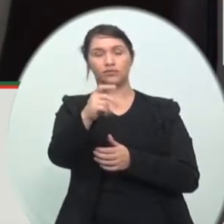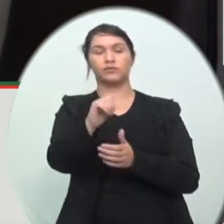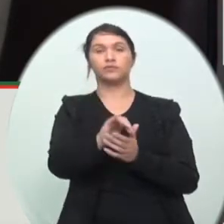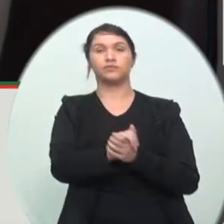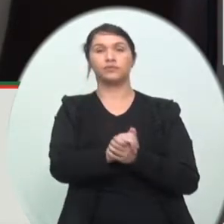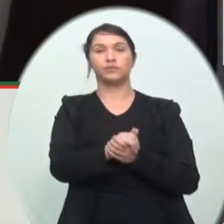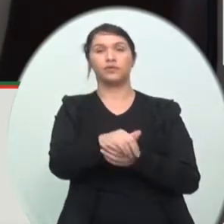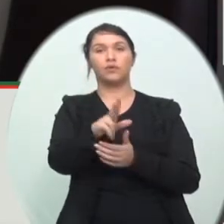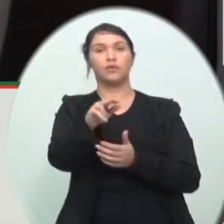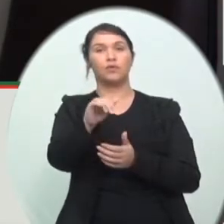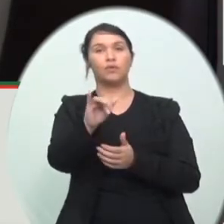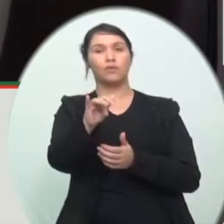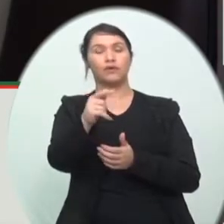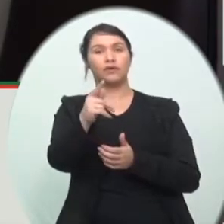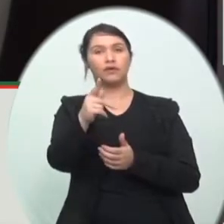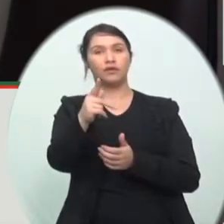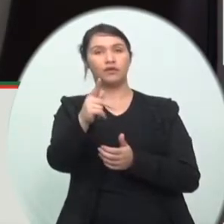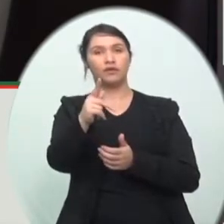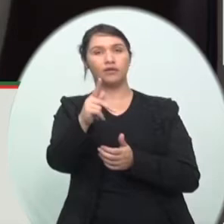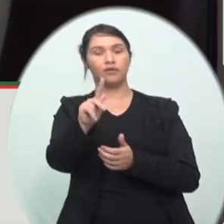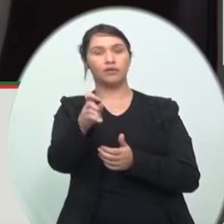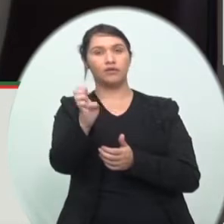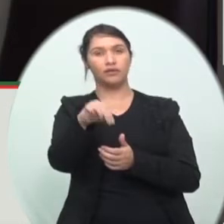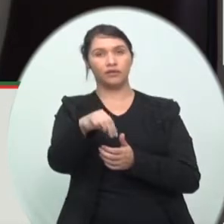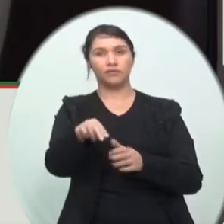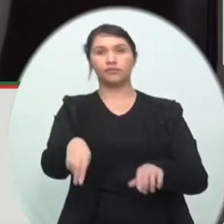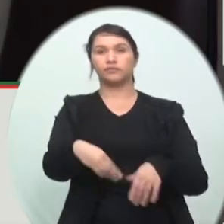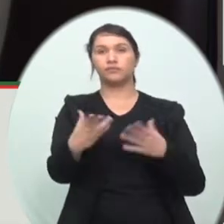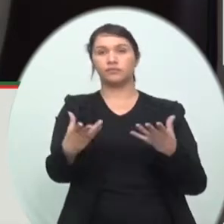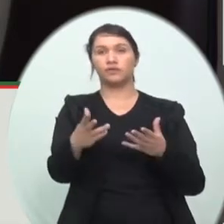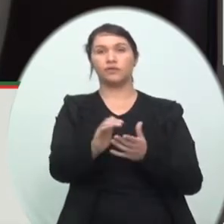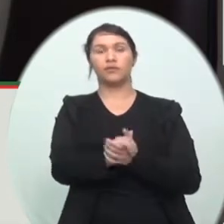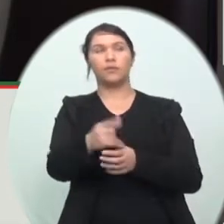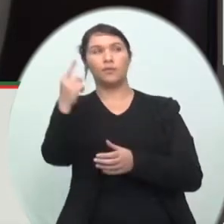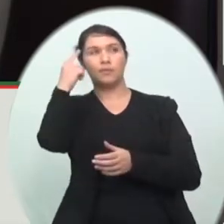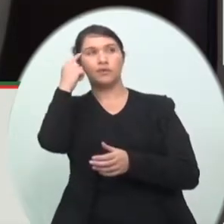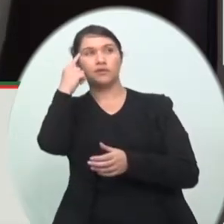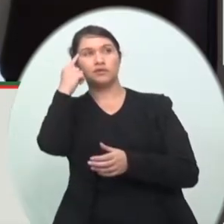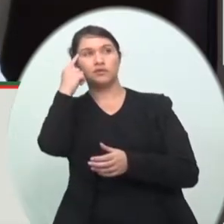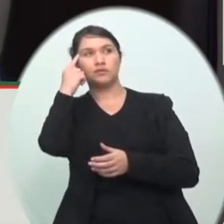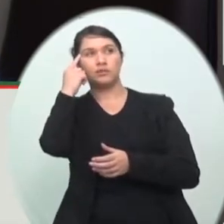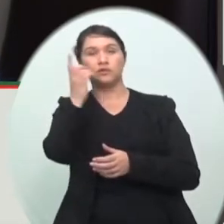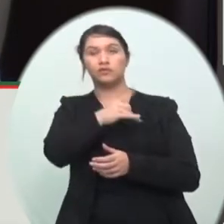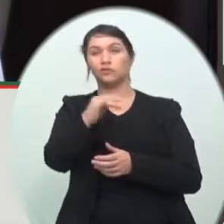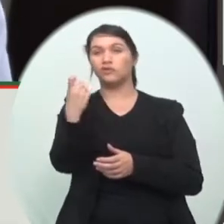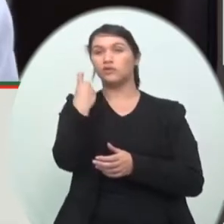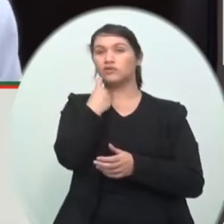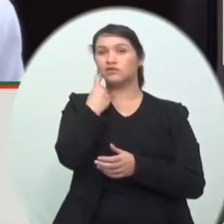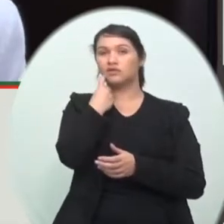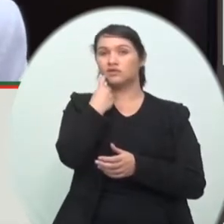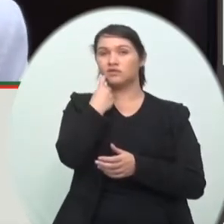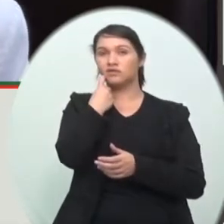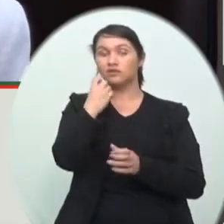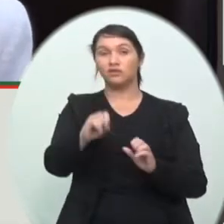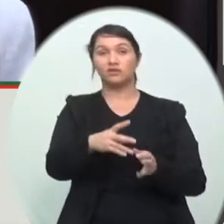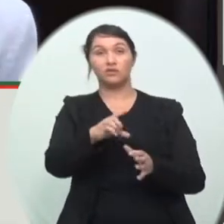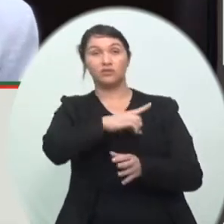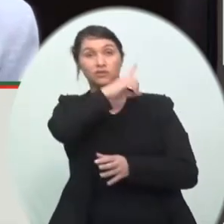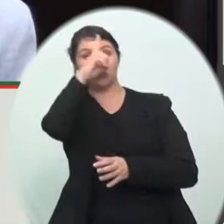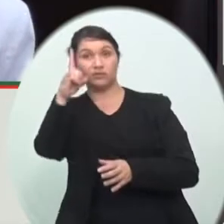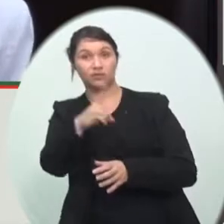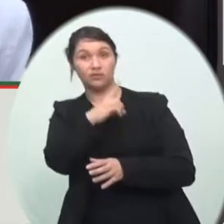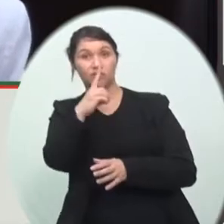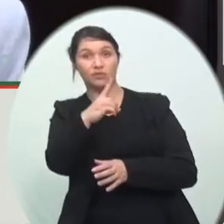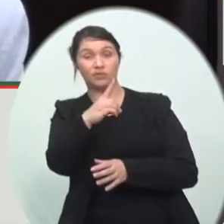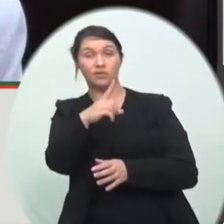que a gente entra com uma ideia na sexta-feira à noite e sai com uma startup no domingo à noite. É